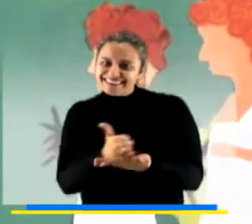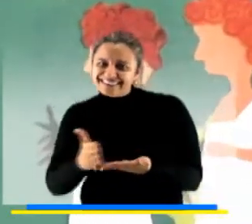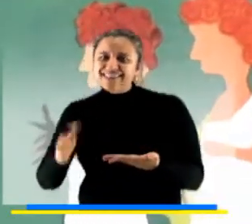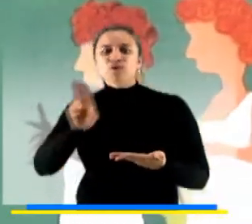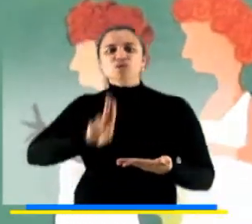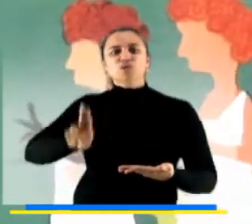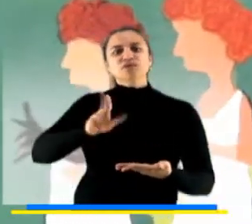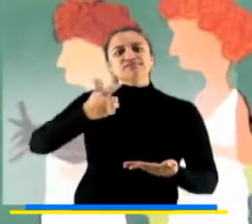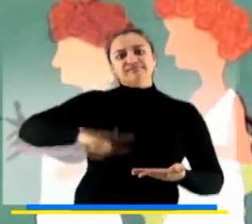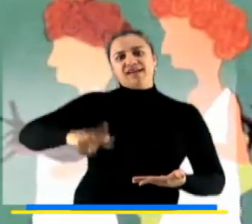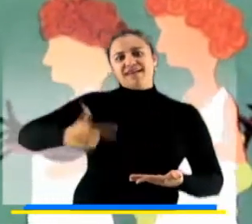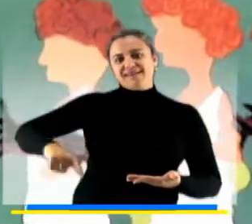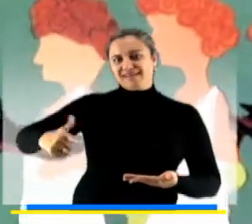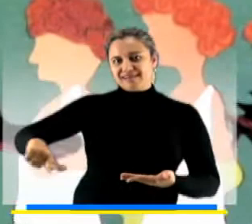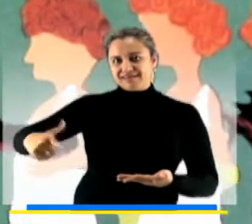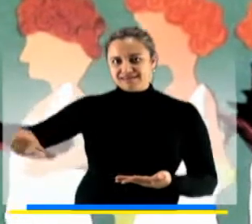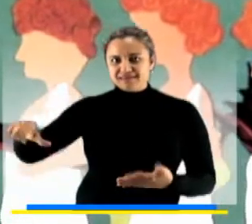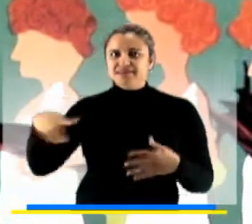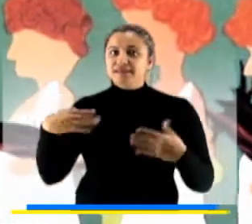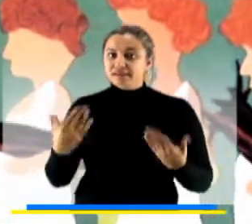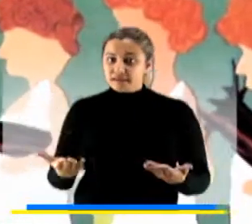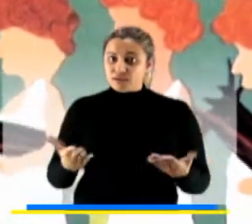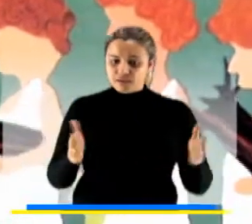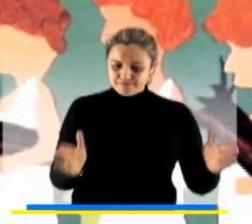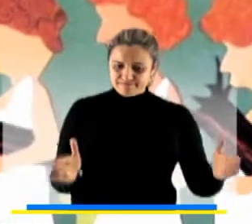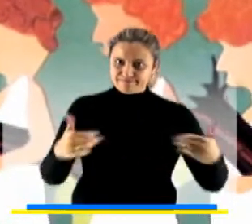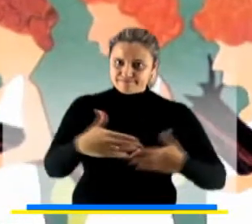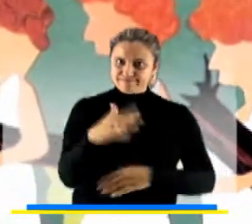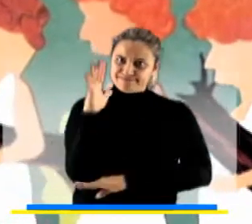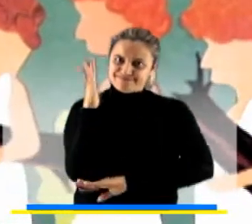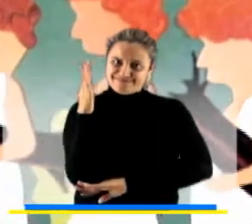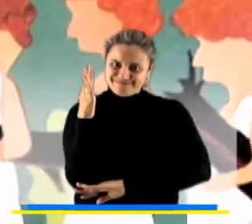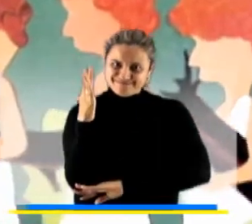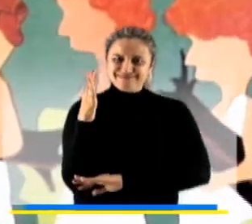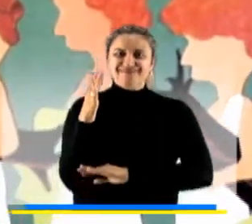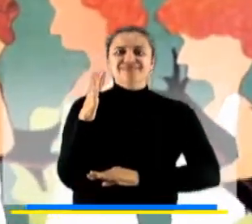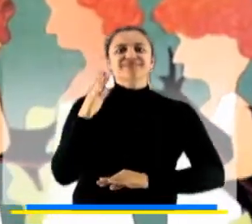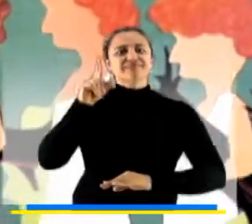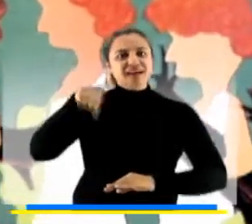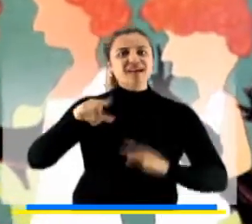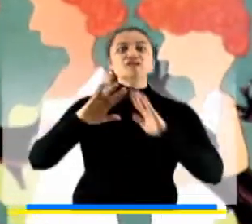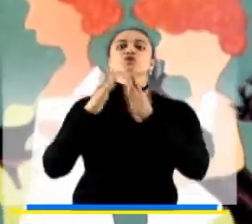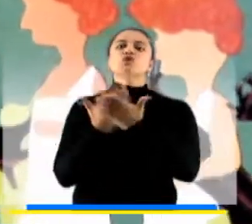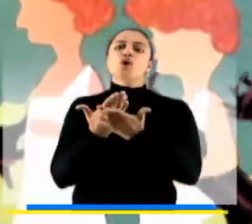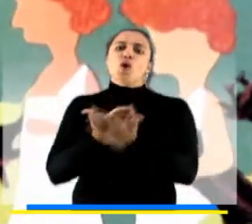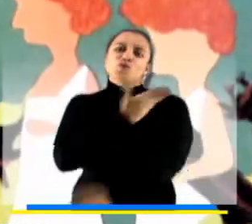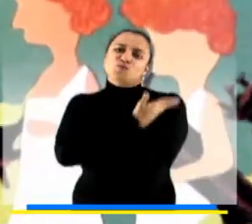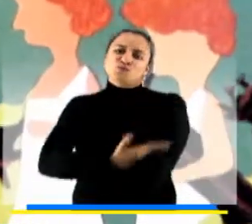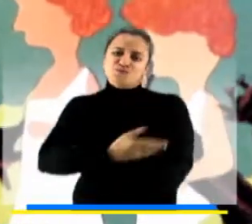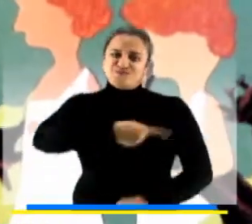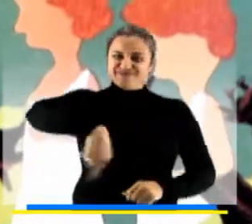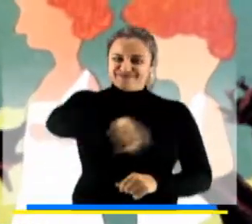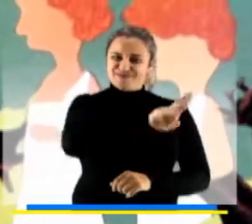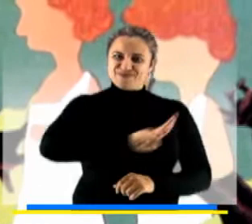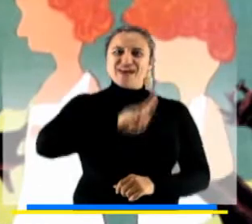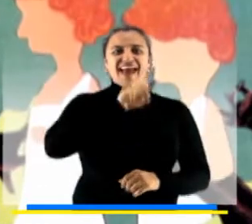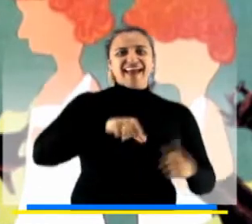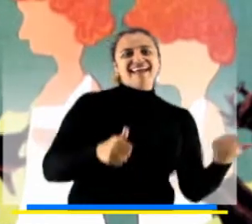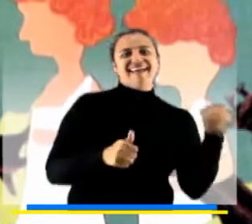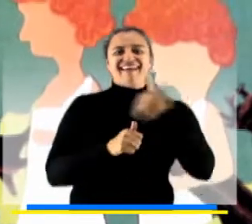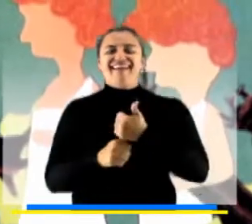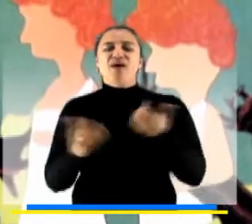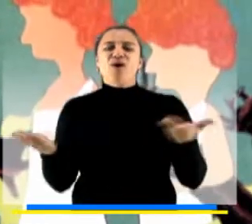a reutilizavam. Eram essas tábuas que se utilizavam nas escolas, em lugar dos nossos